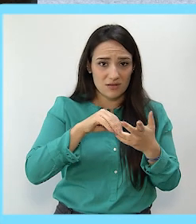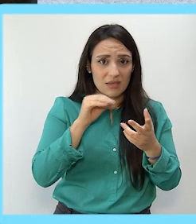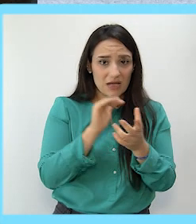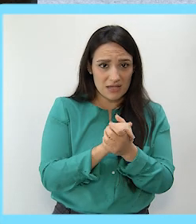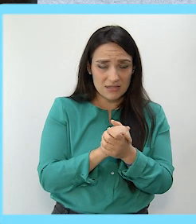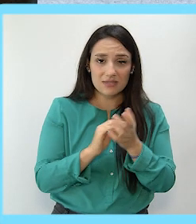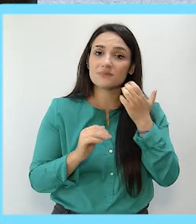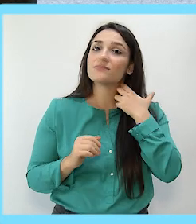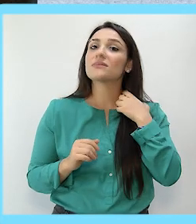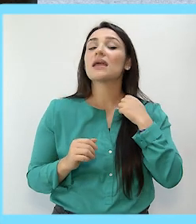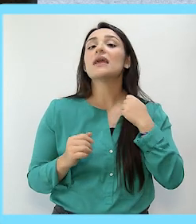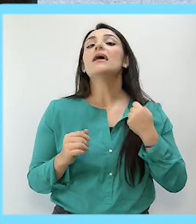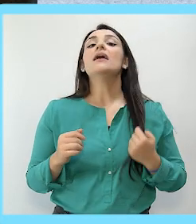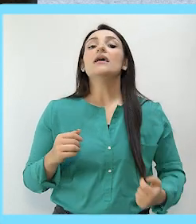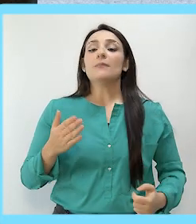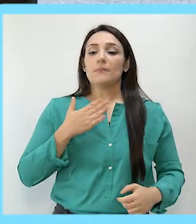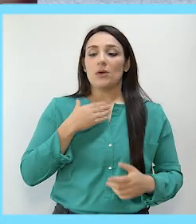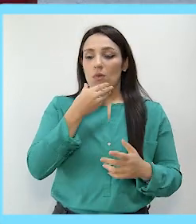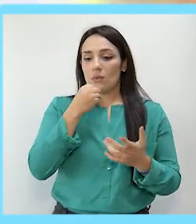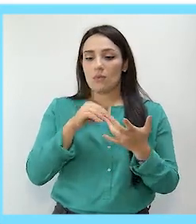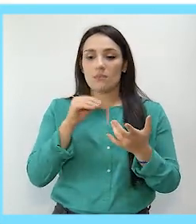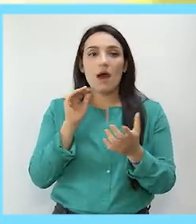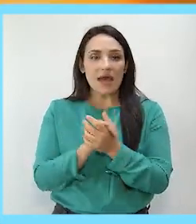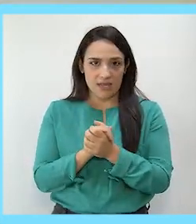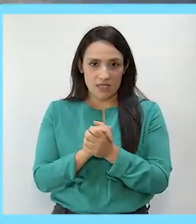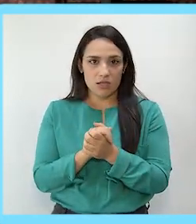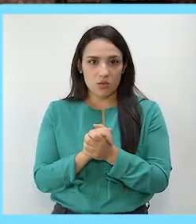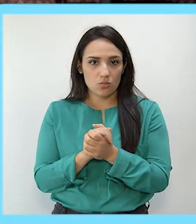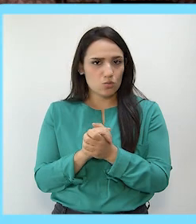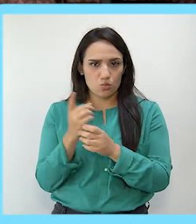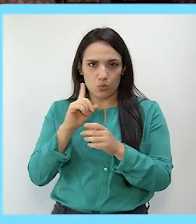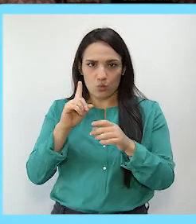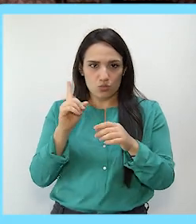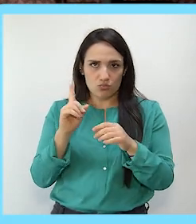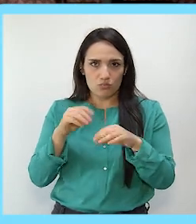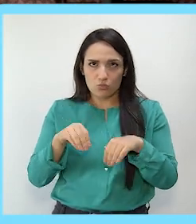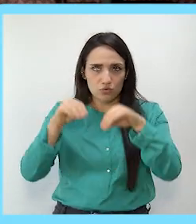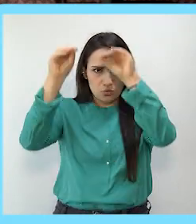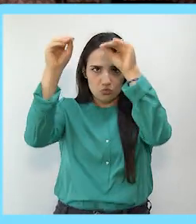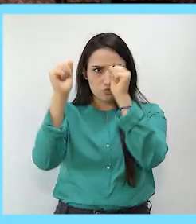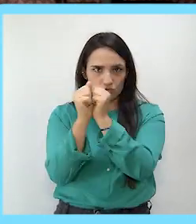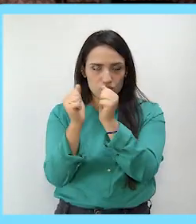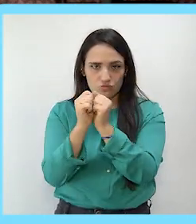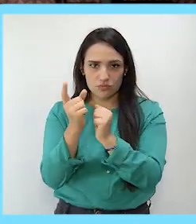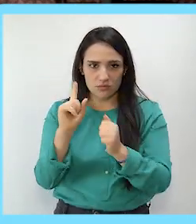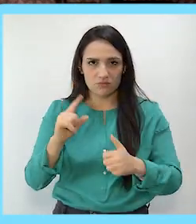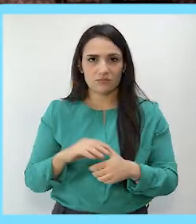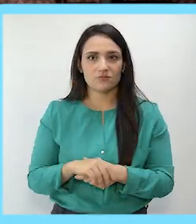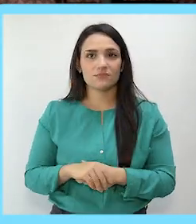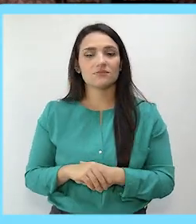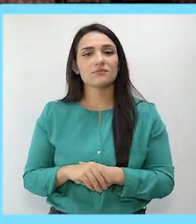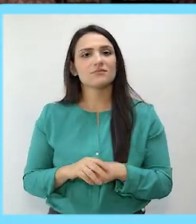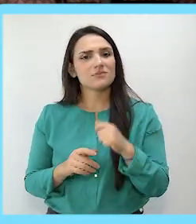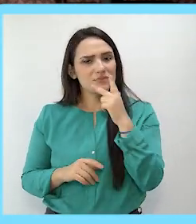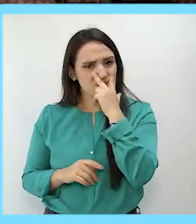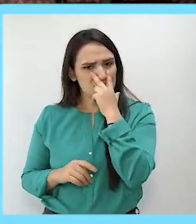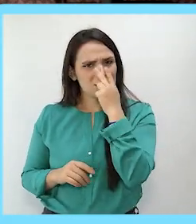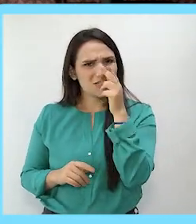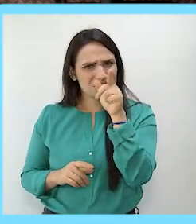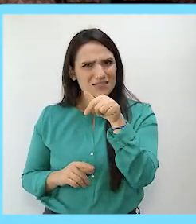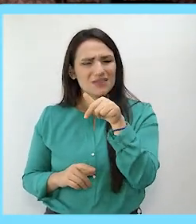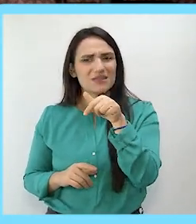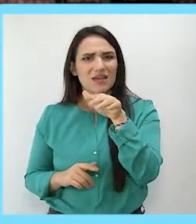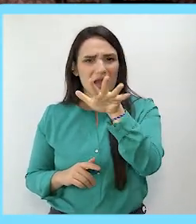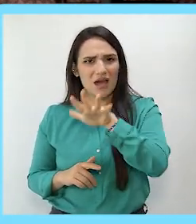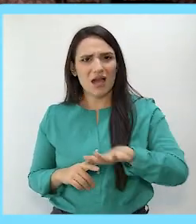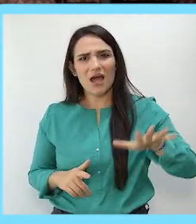morar? Porque ele foi para me levar e voltou, né? Ele nunca se mudou para lá. E a gente já era Amazônia lá, né? Então, Terra